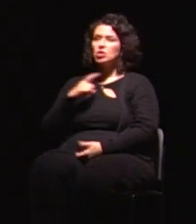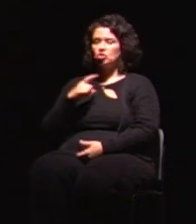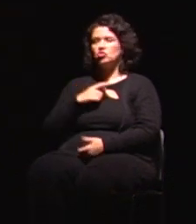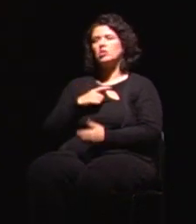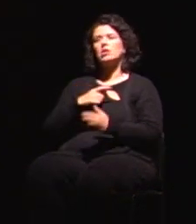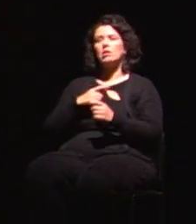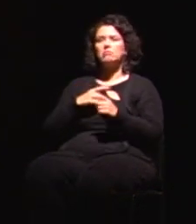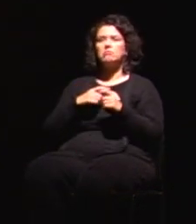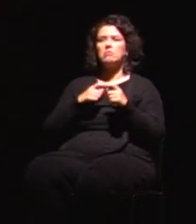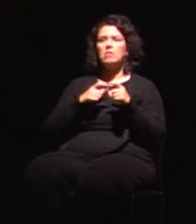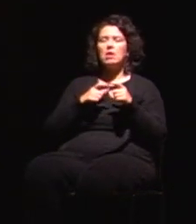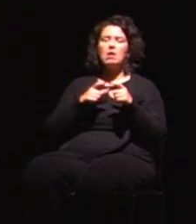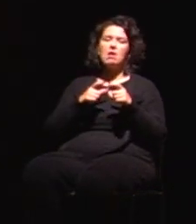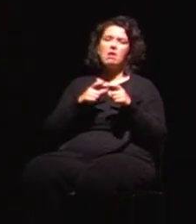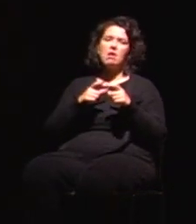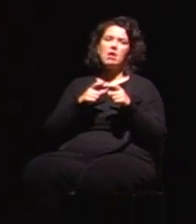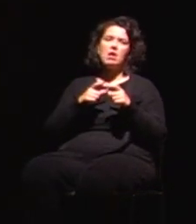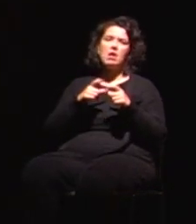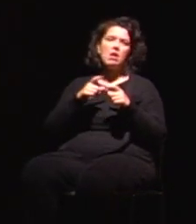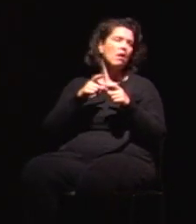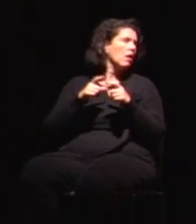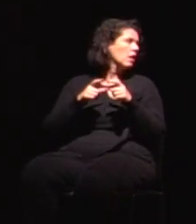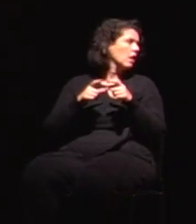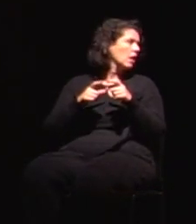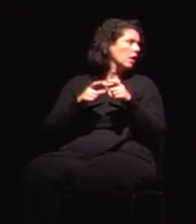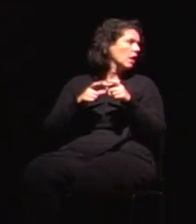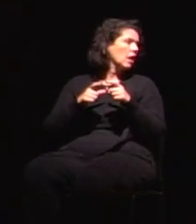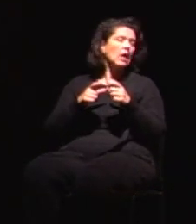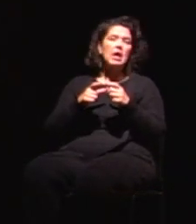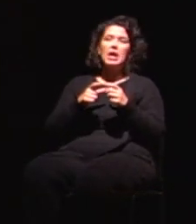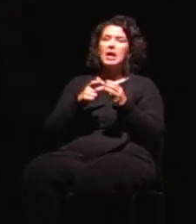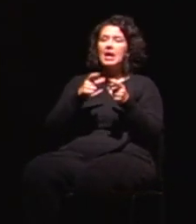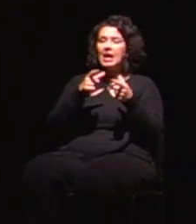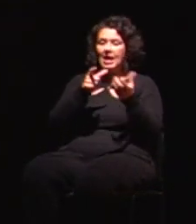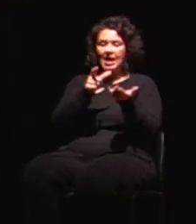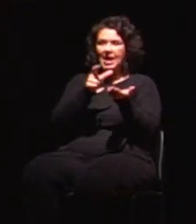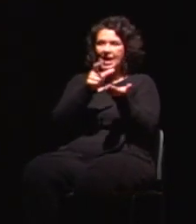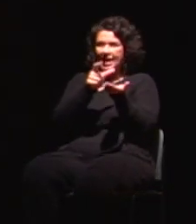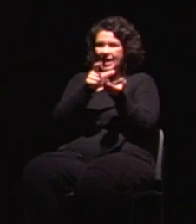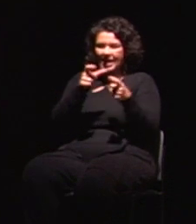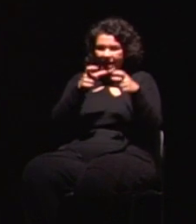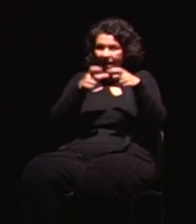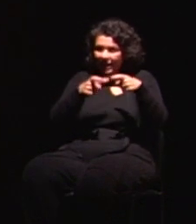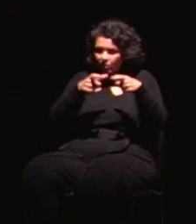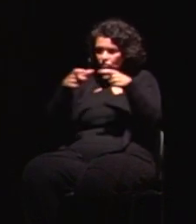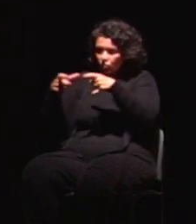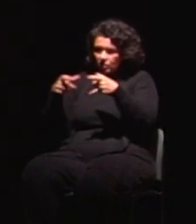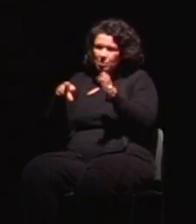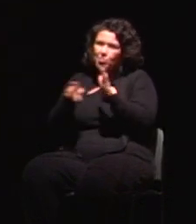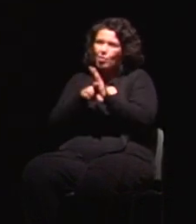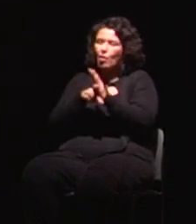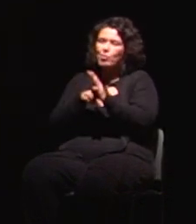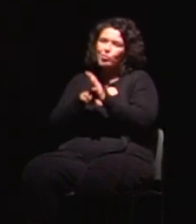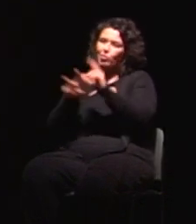cartões aqui, que são os dizeres que a Estefânia